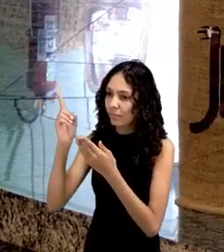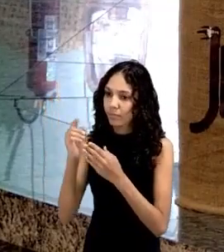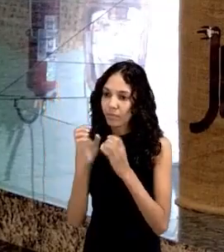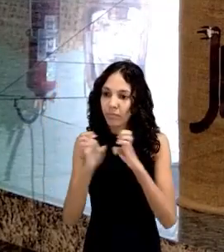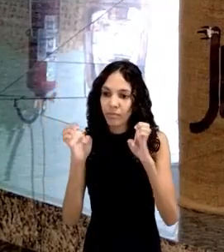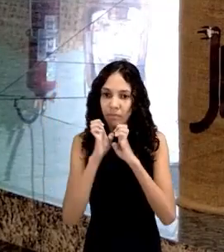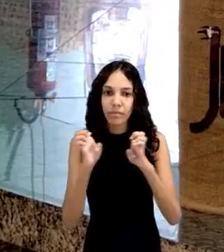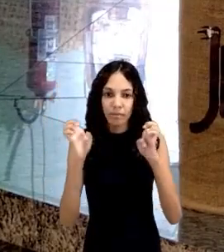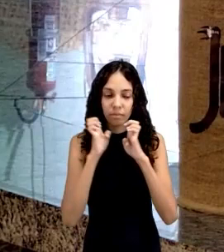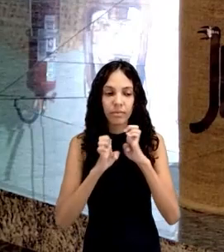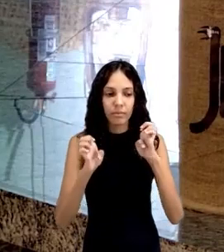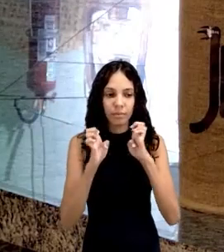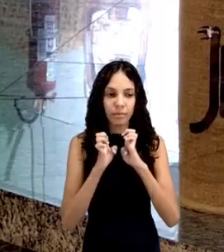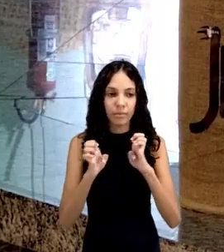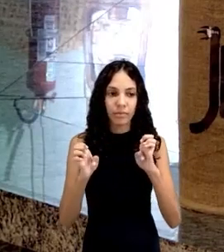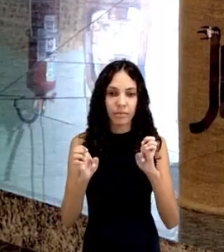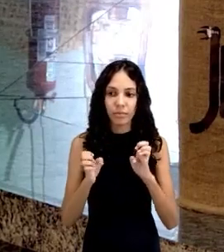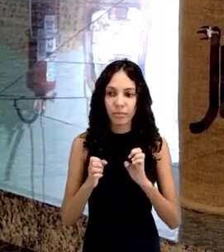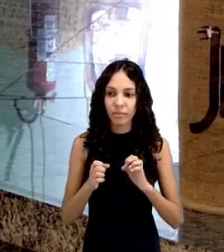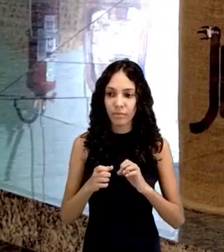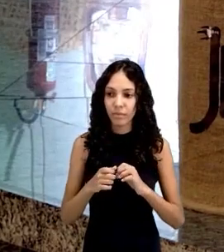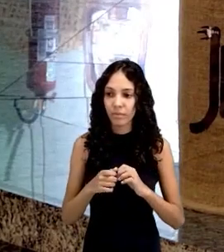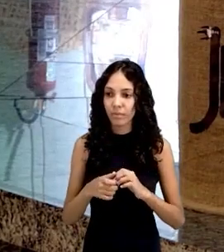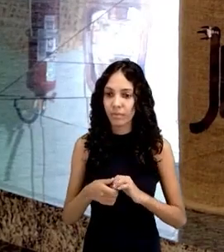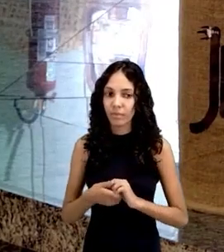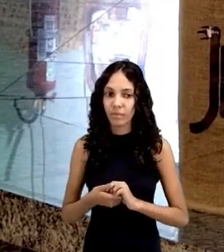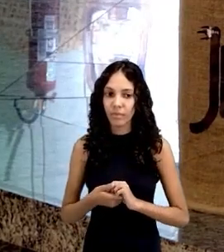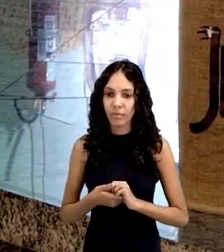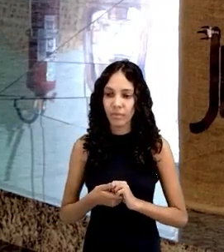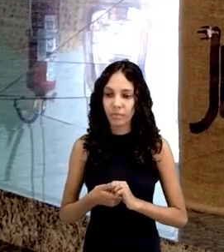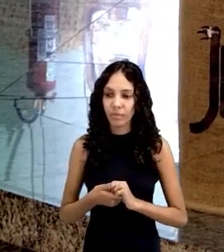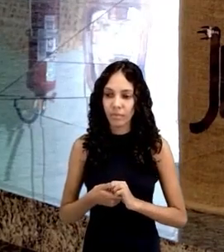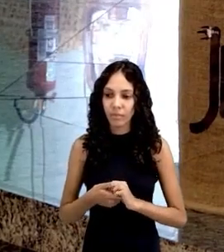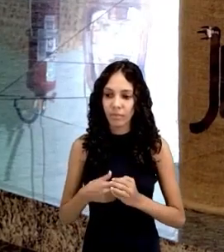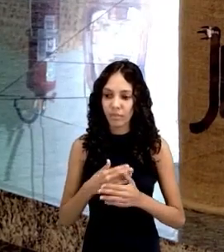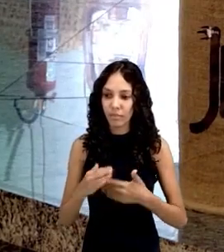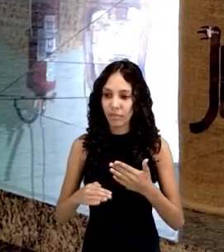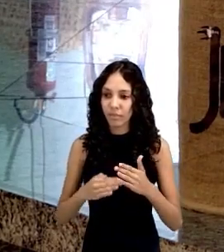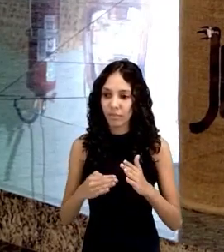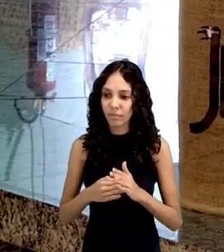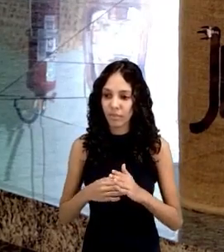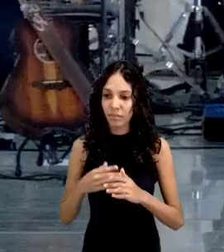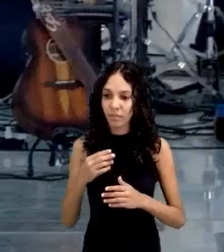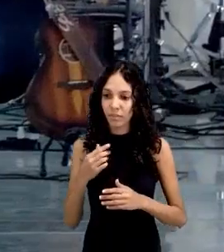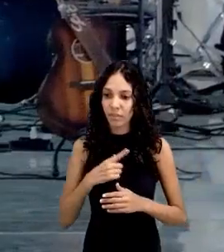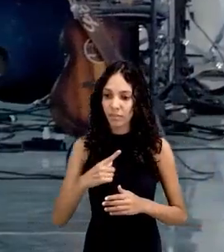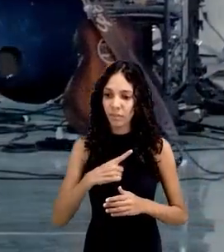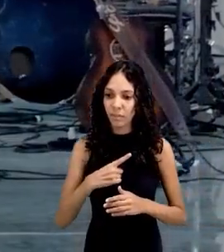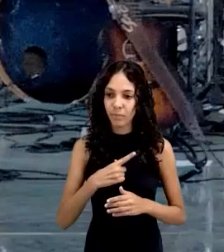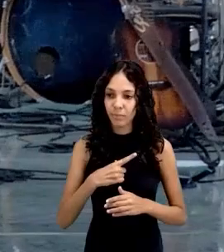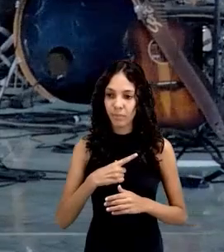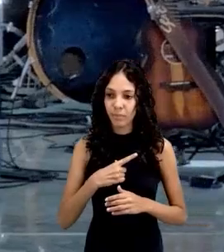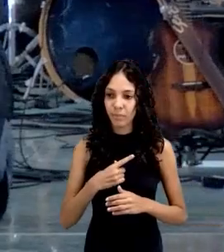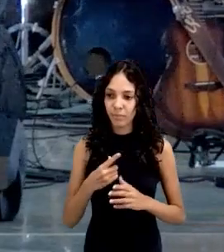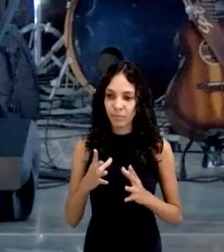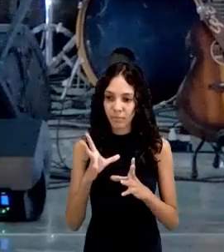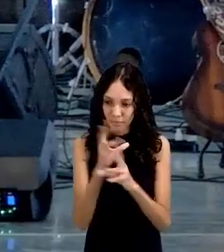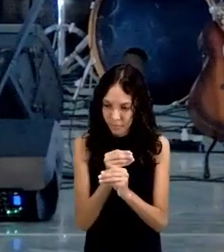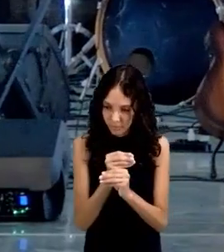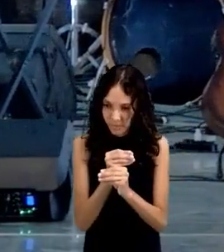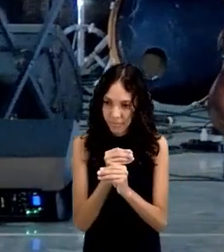isso tecnicamente de cosmovisão, ou seja, visão de mundo. O que ele está dizendo aqui é que o povo de Deus tem uma